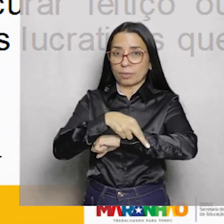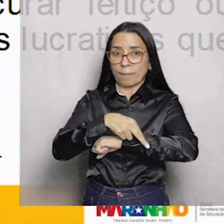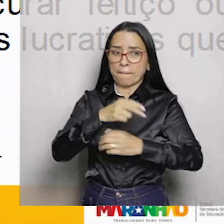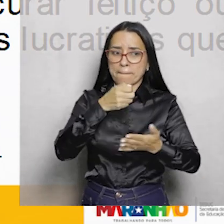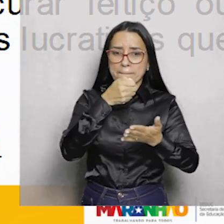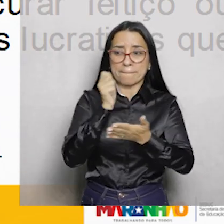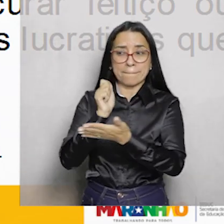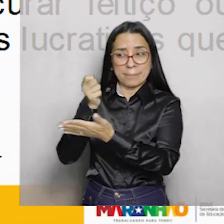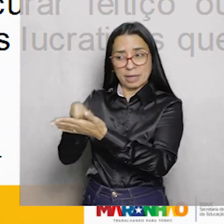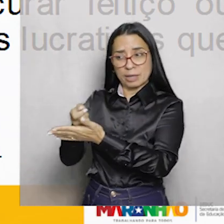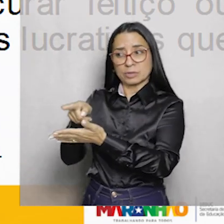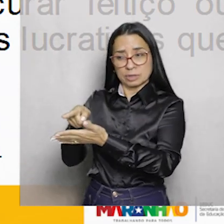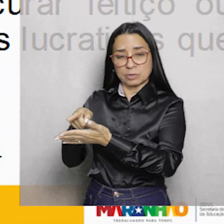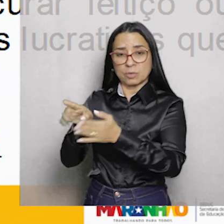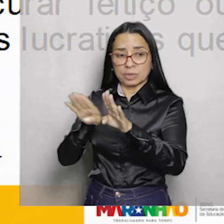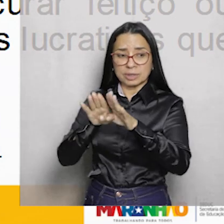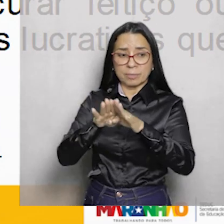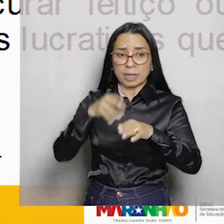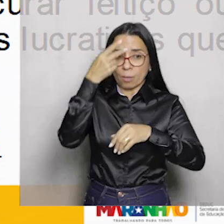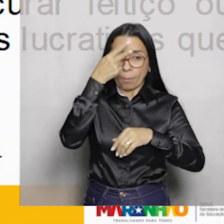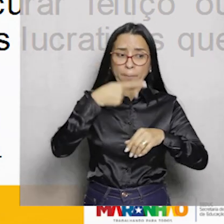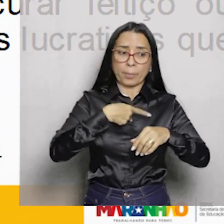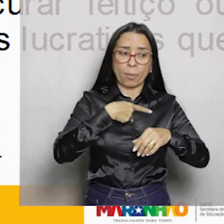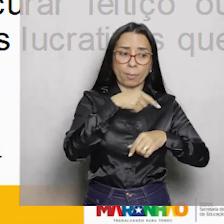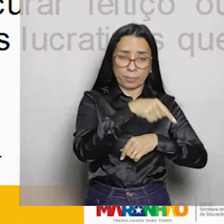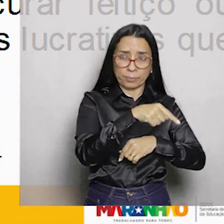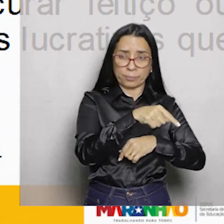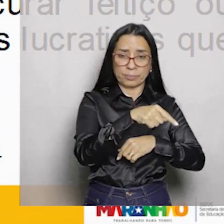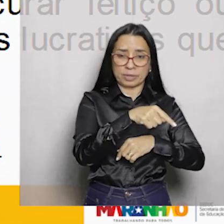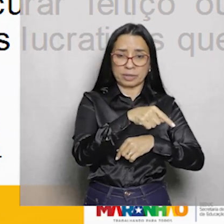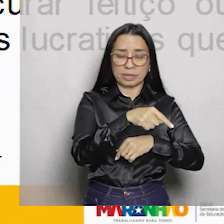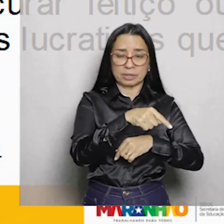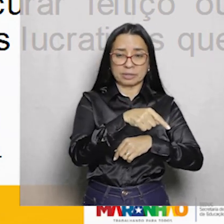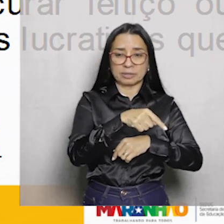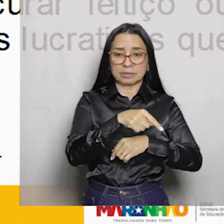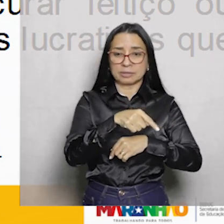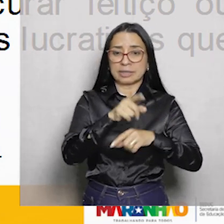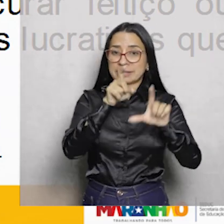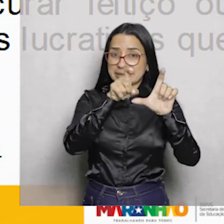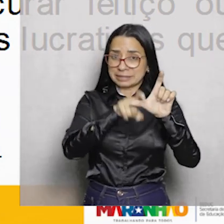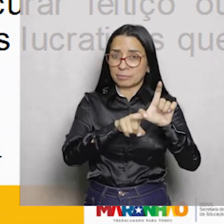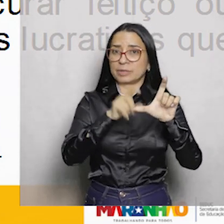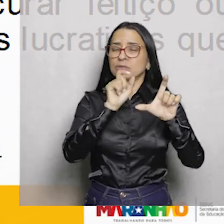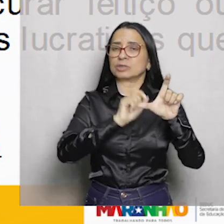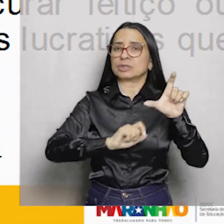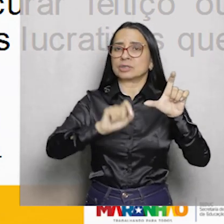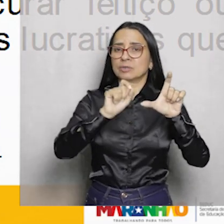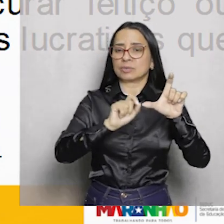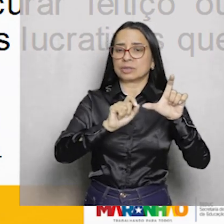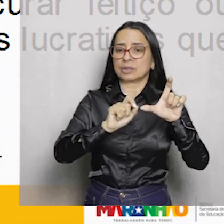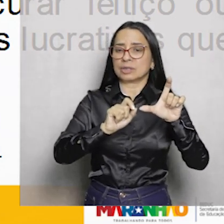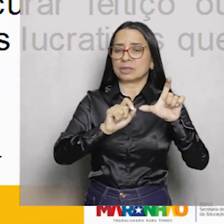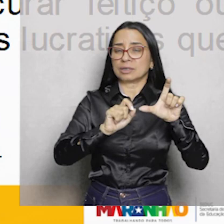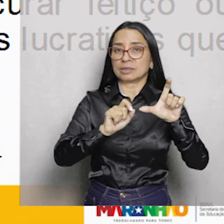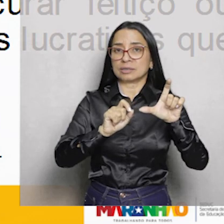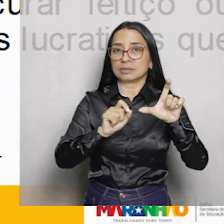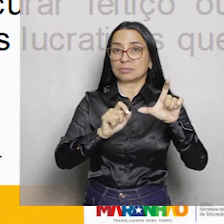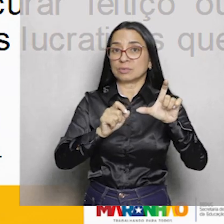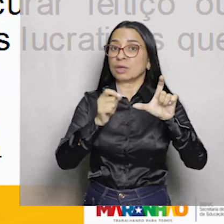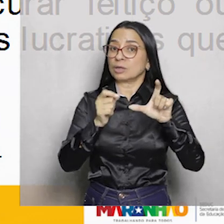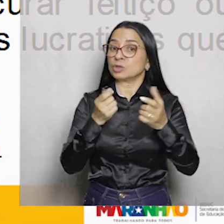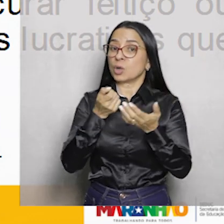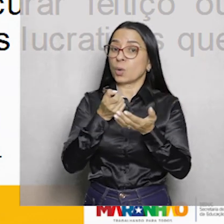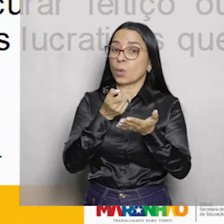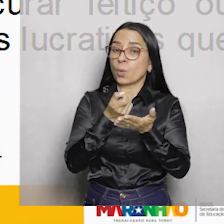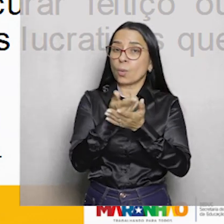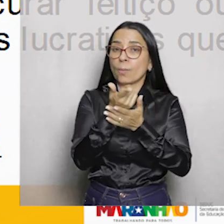próprio. Do ganho dependia, inclusive, olha aí, do ganho dependia, inclusive, a sua chance de comprar liberdade, ou